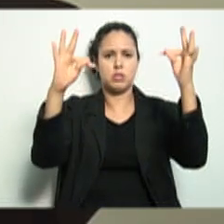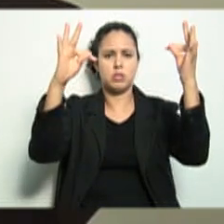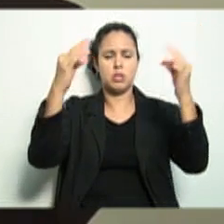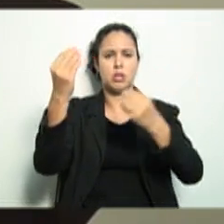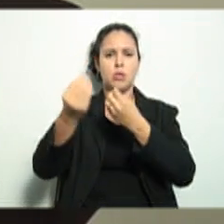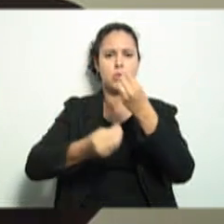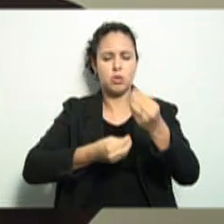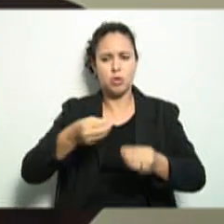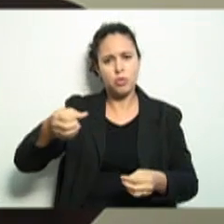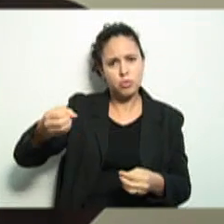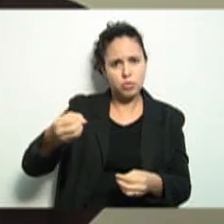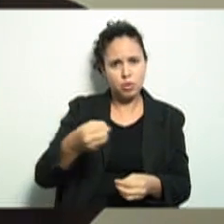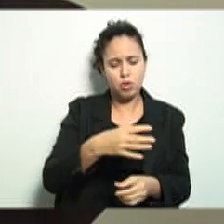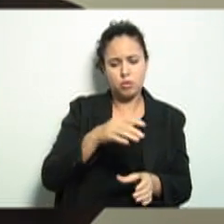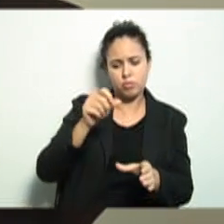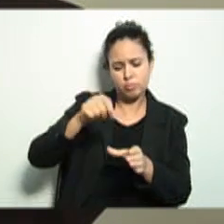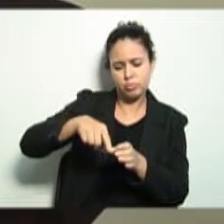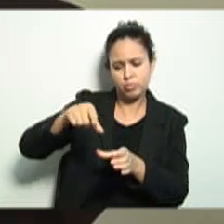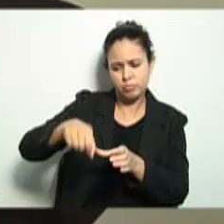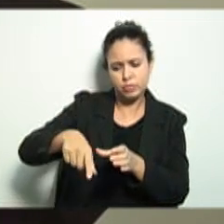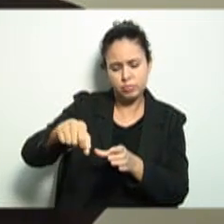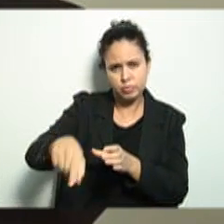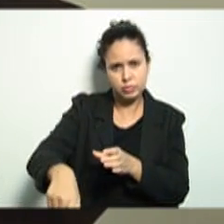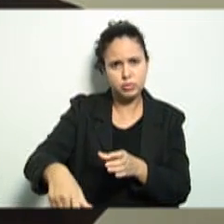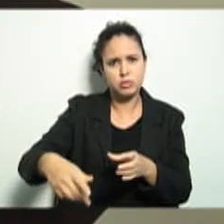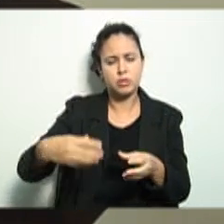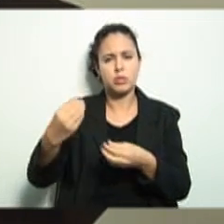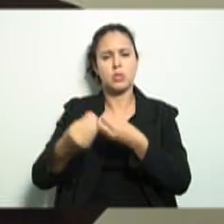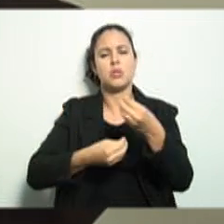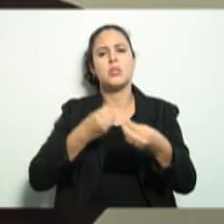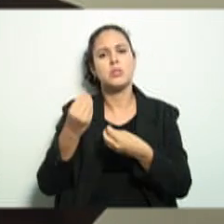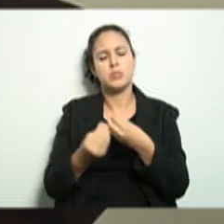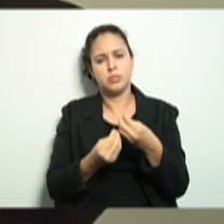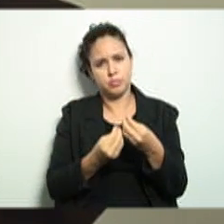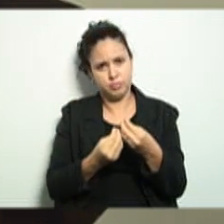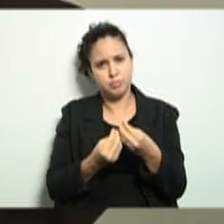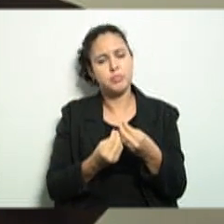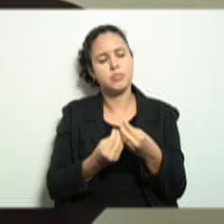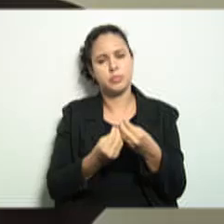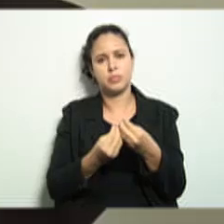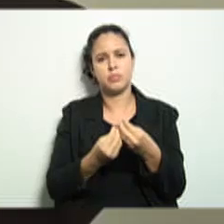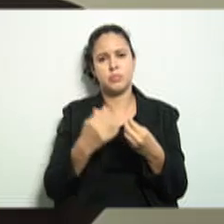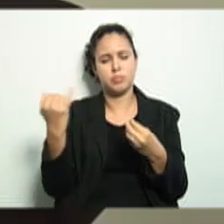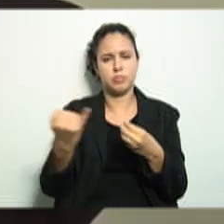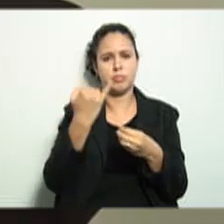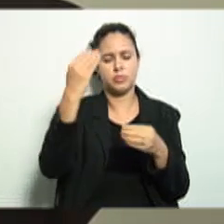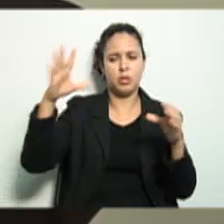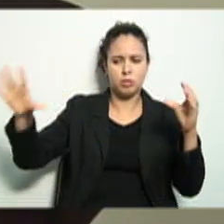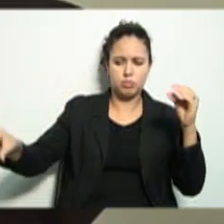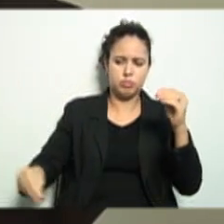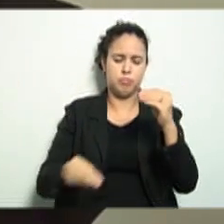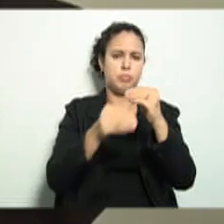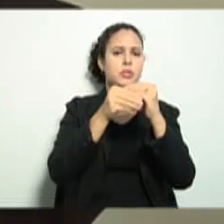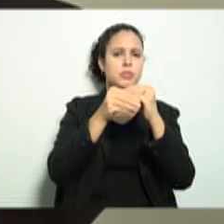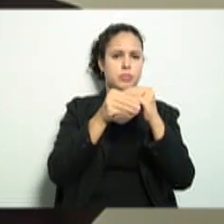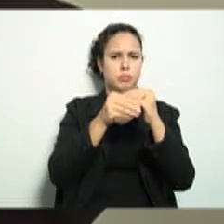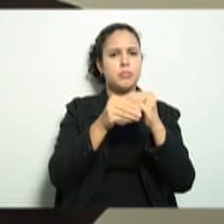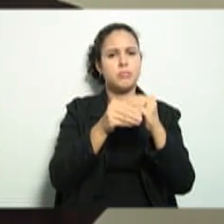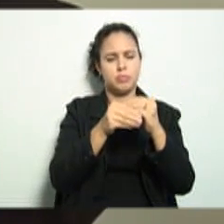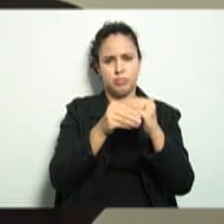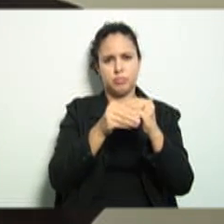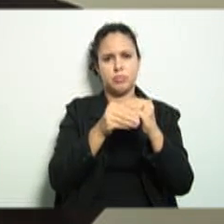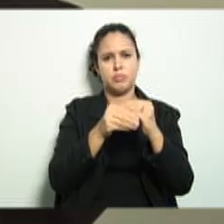produção que o valor seja agregado em Rondônia, isso tornará a nossa indústria mais competitiva